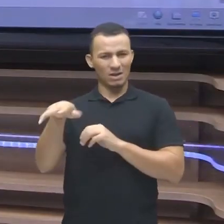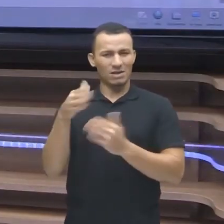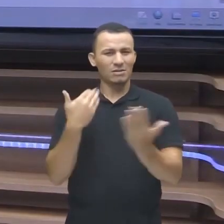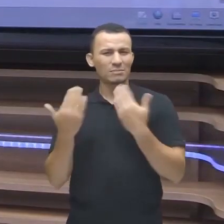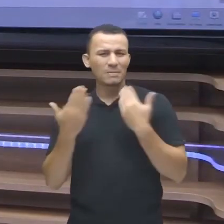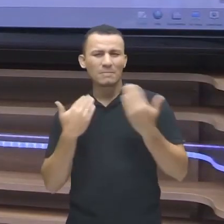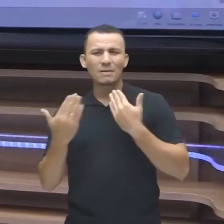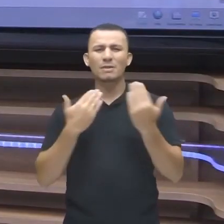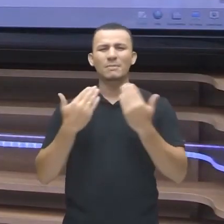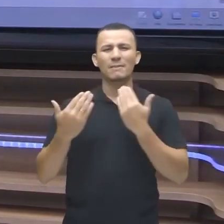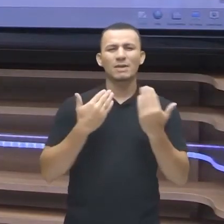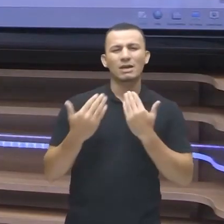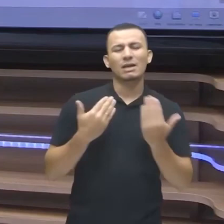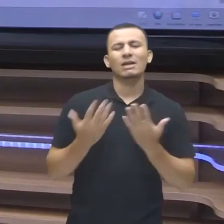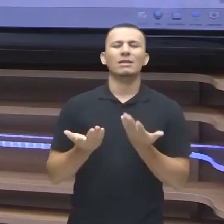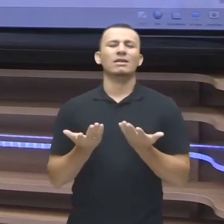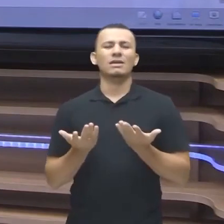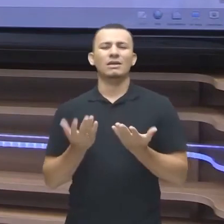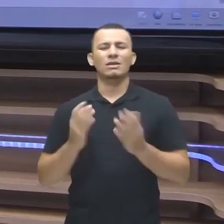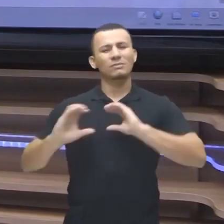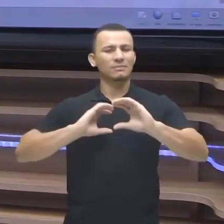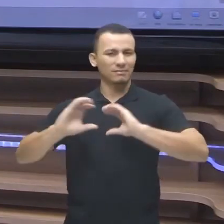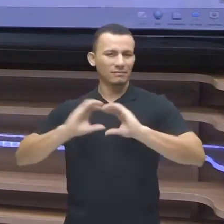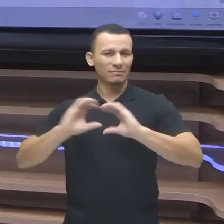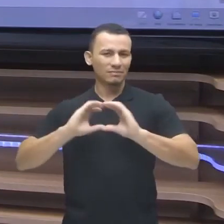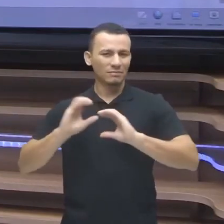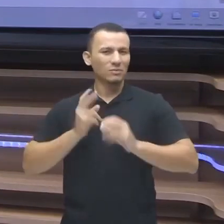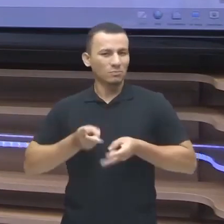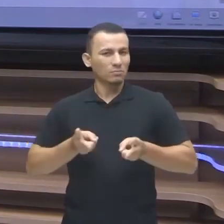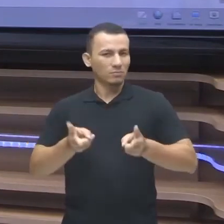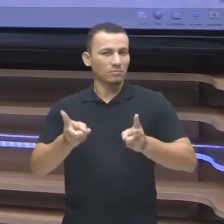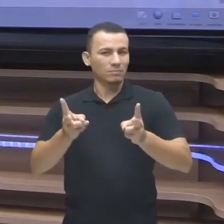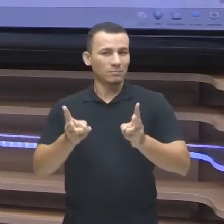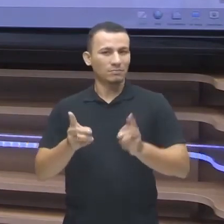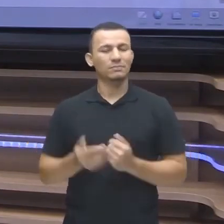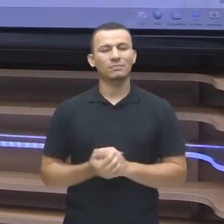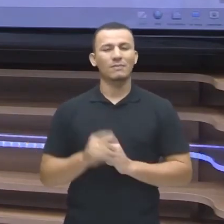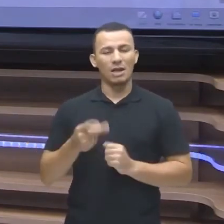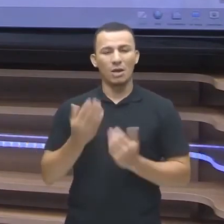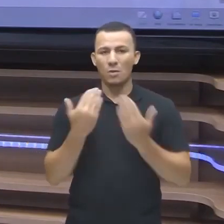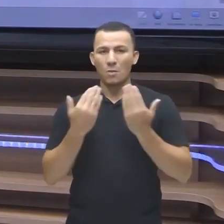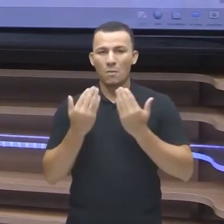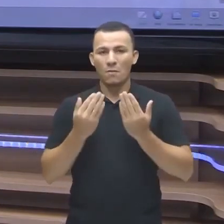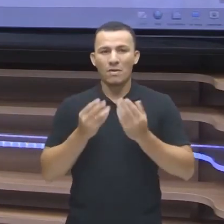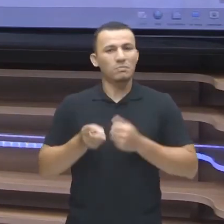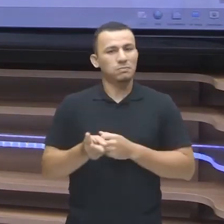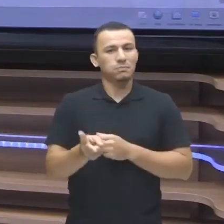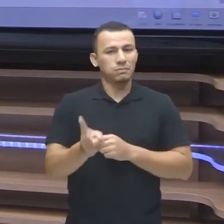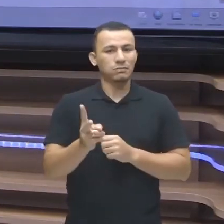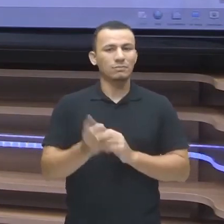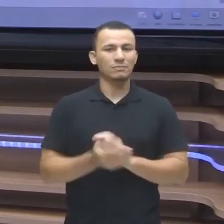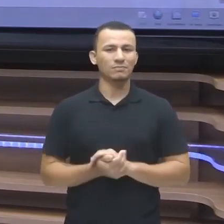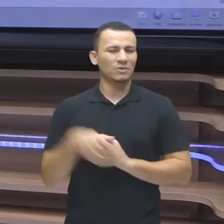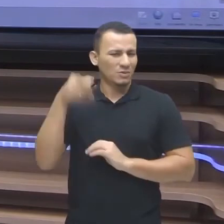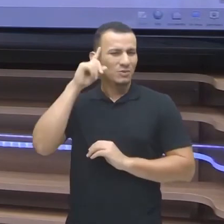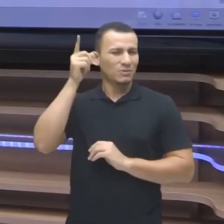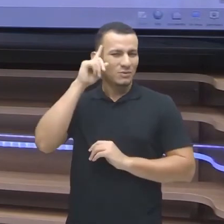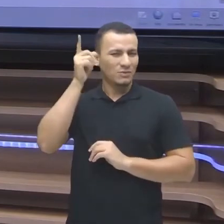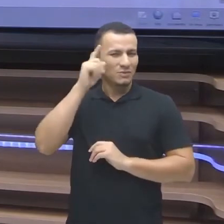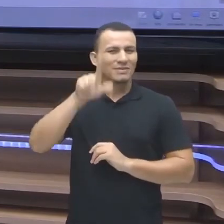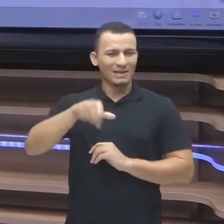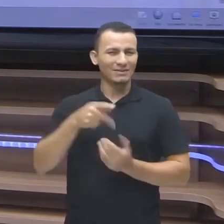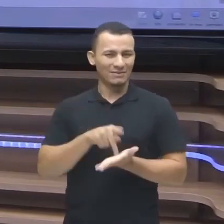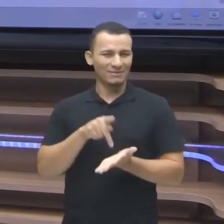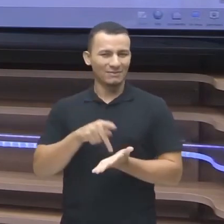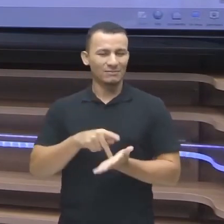Às vezes vocês estão nas aulas e vocês estão se comunicando constantemente. É uma conversa atrás da outra. É isso que vocês fazem no dia de vocês. Quando